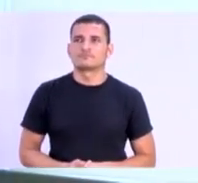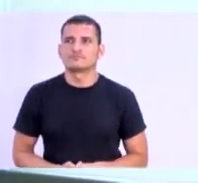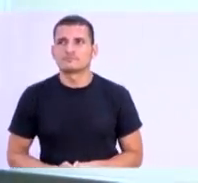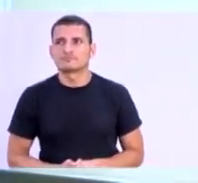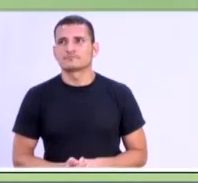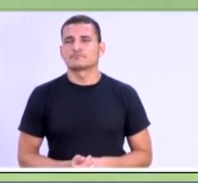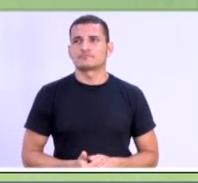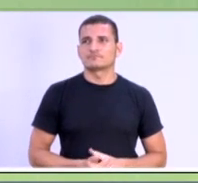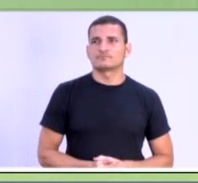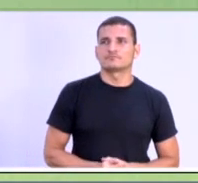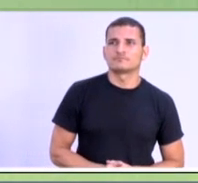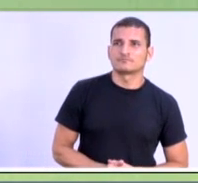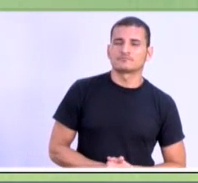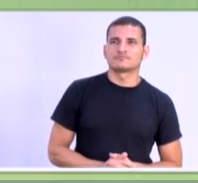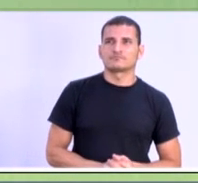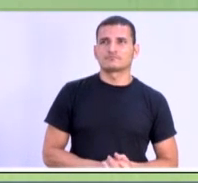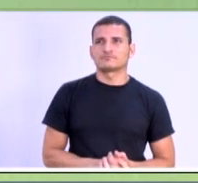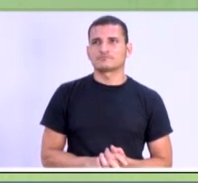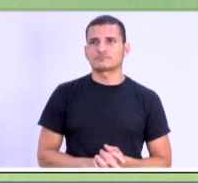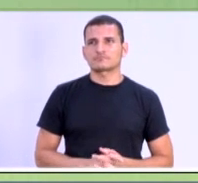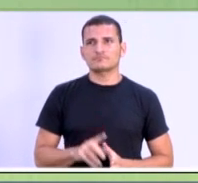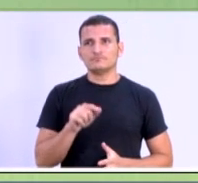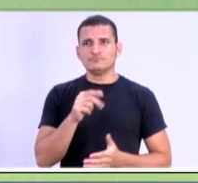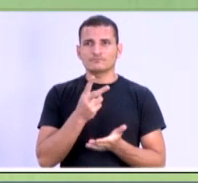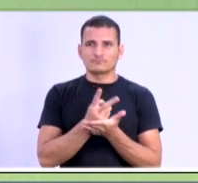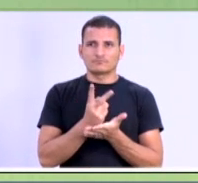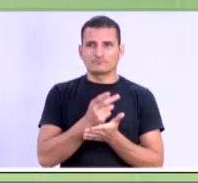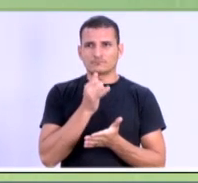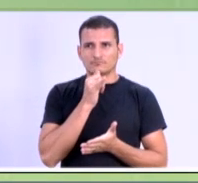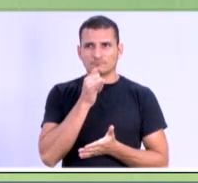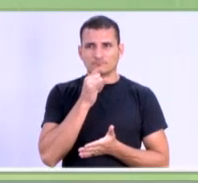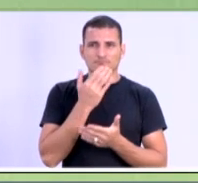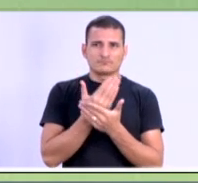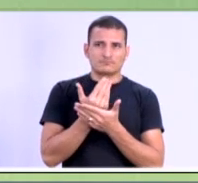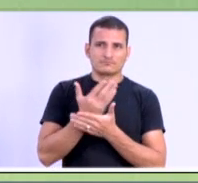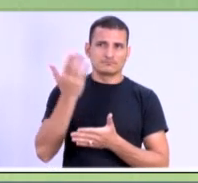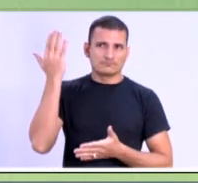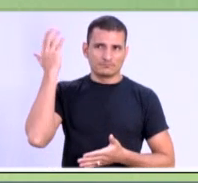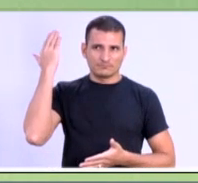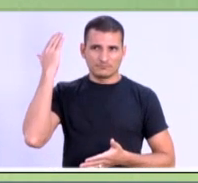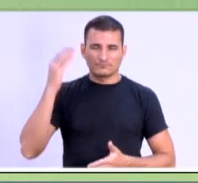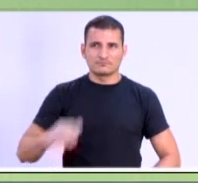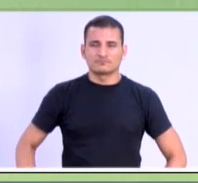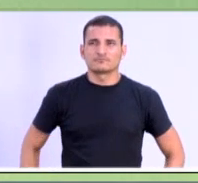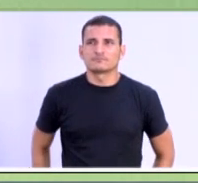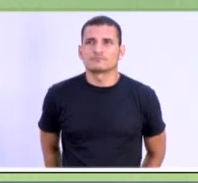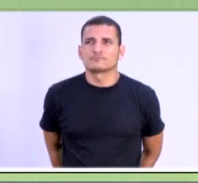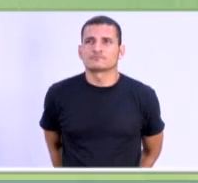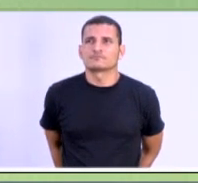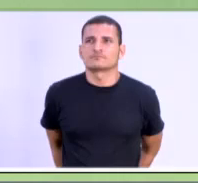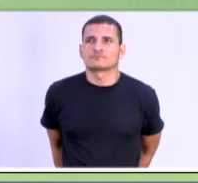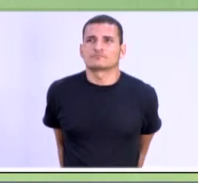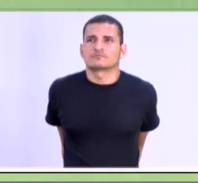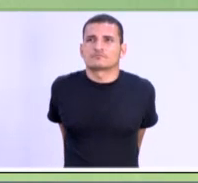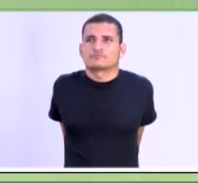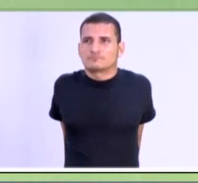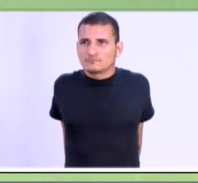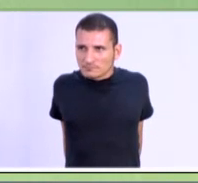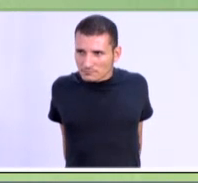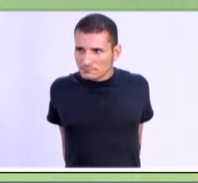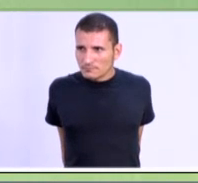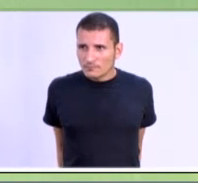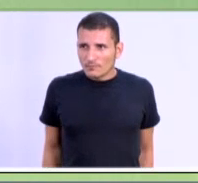Olha aqui o nosso exemplo. Esse foi o mesmo exemplo que a gente deu na nossa aula, né? Eu tenho um método chamado